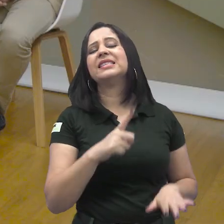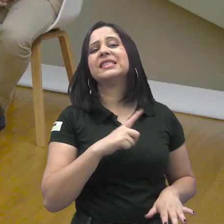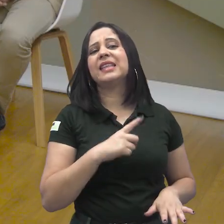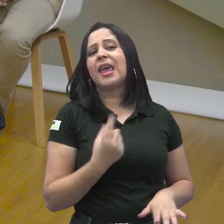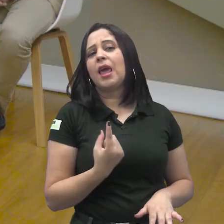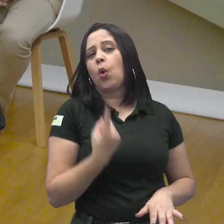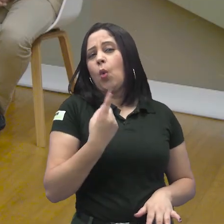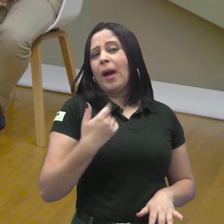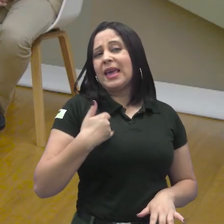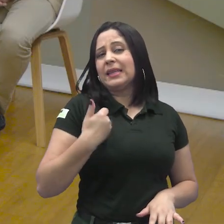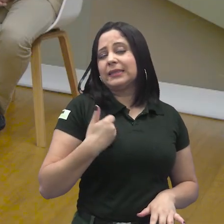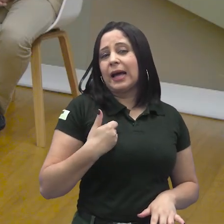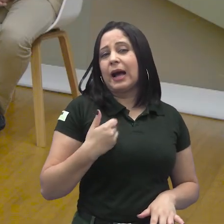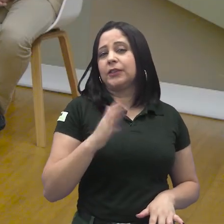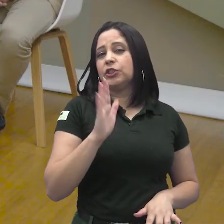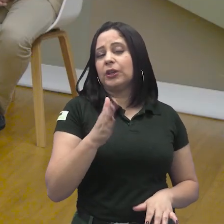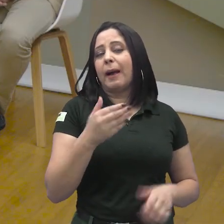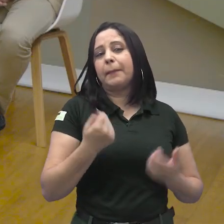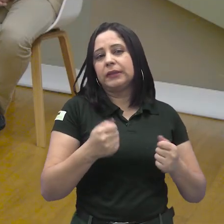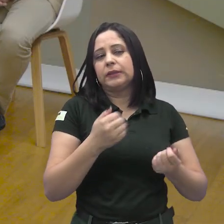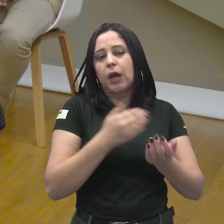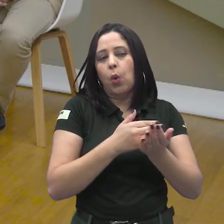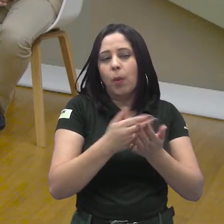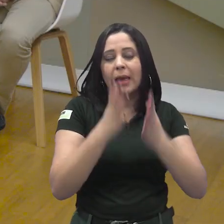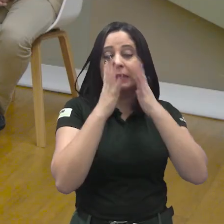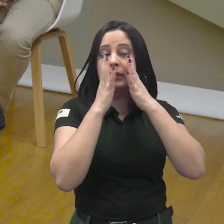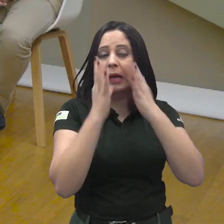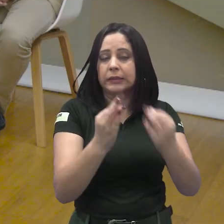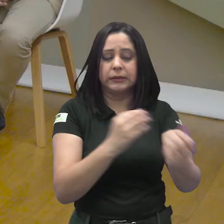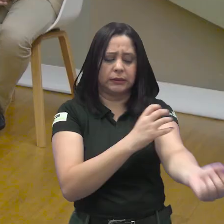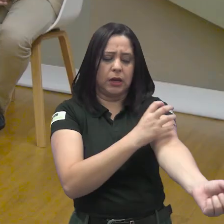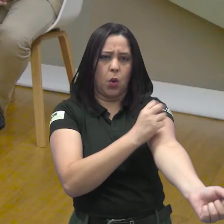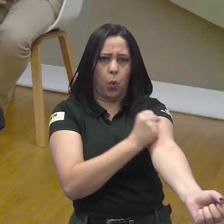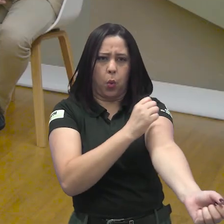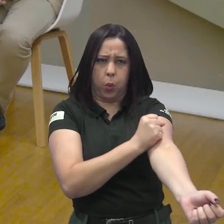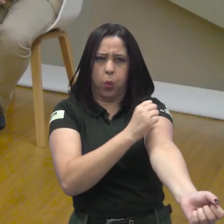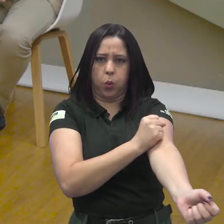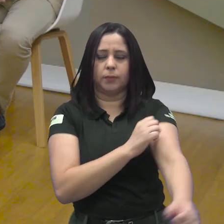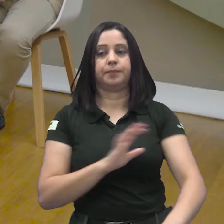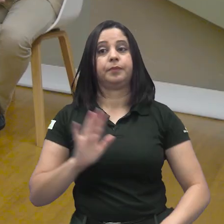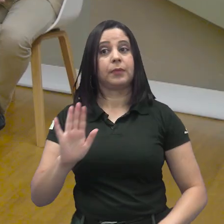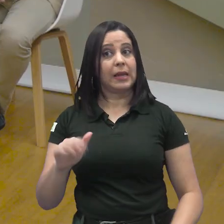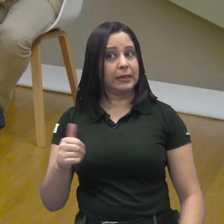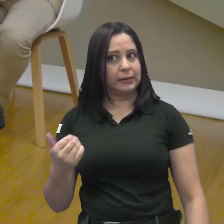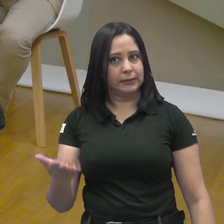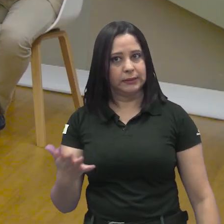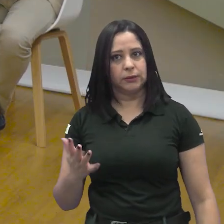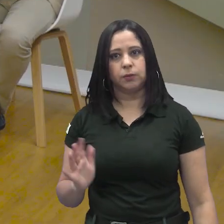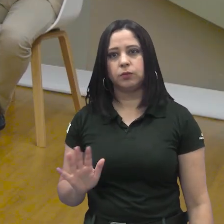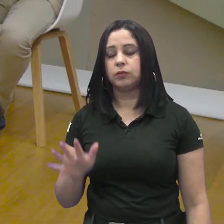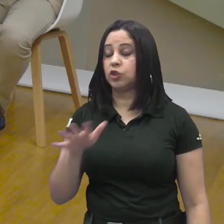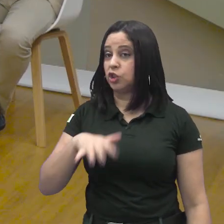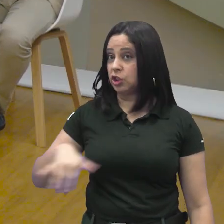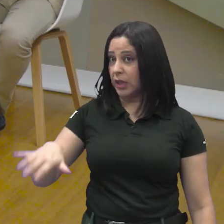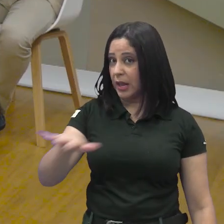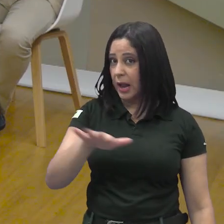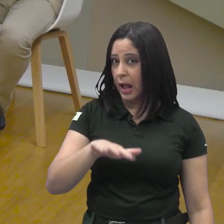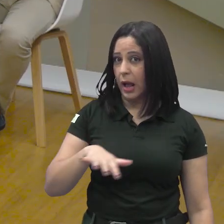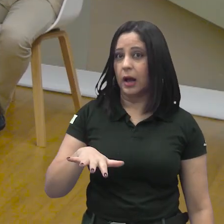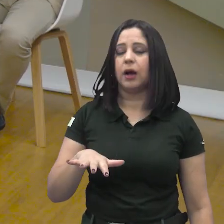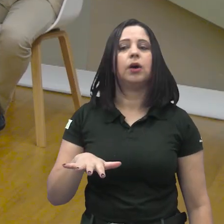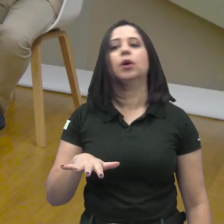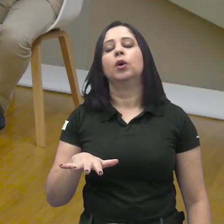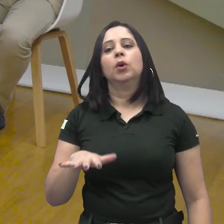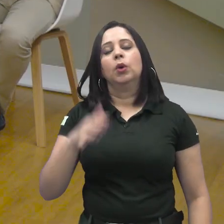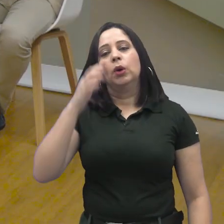assim, que é considerada ideal para começar a medir a pressão arterial? Olha, geralmente, a partir dos